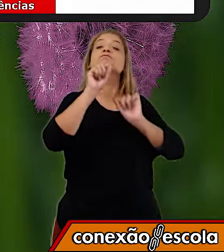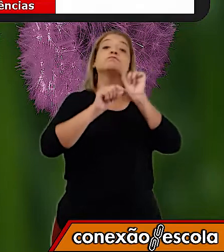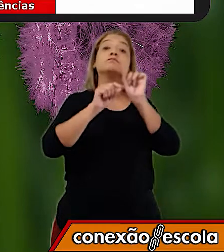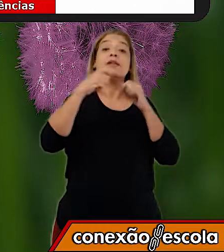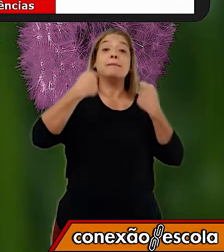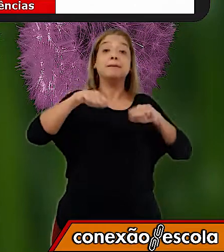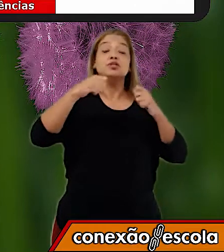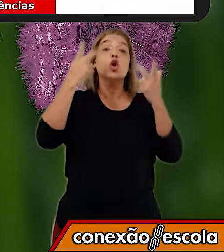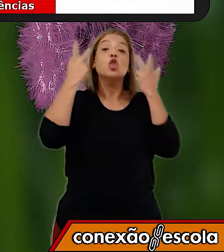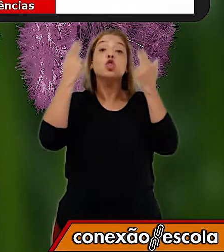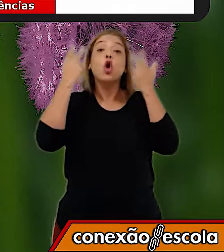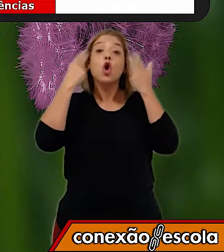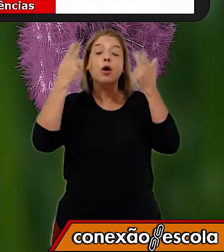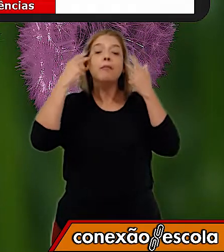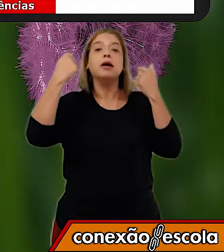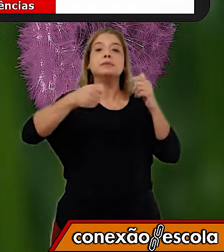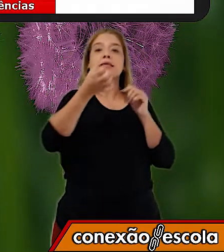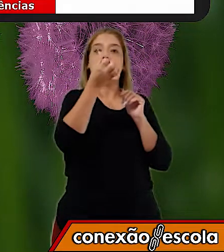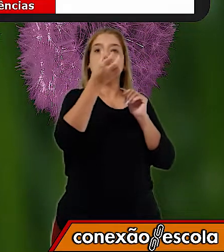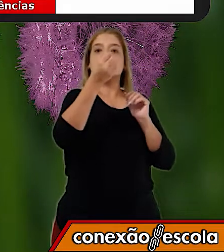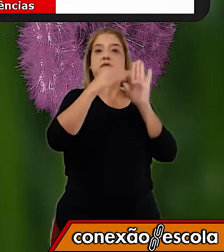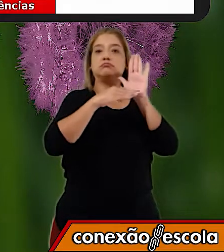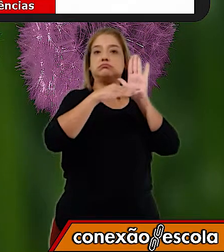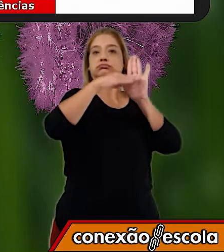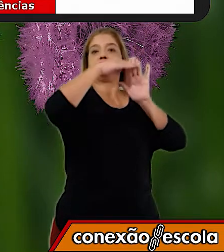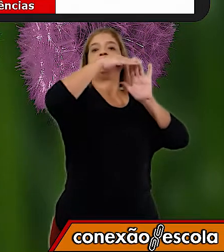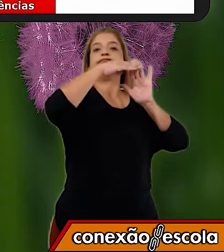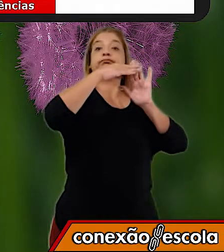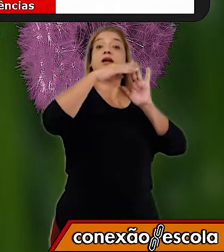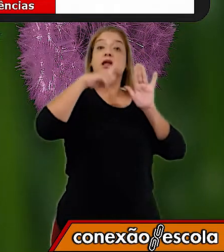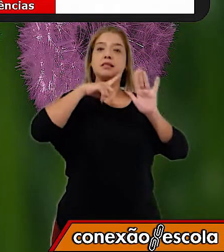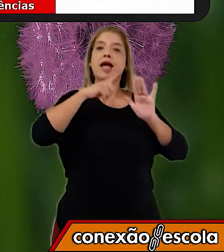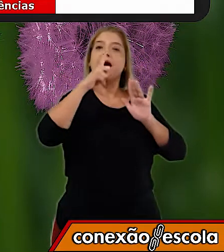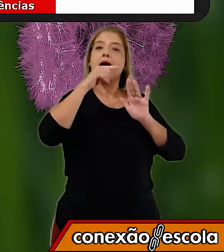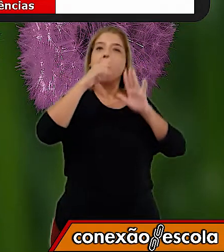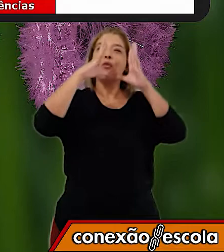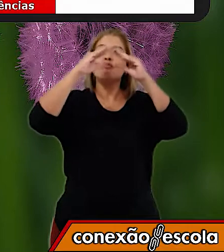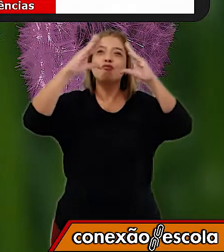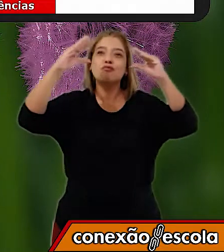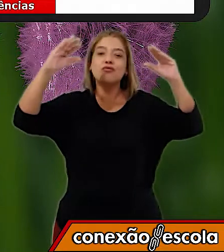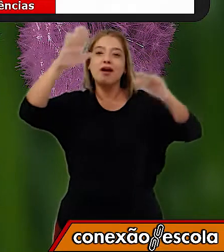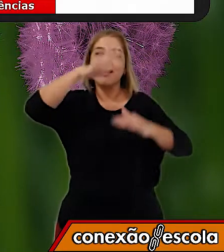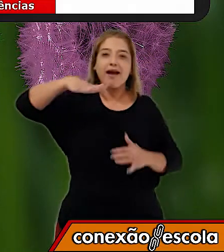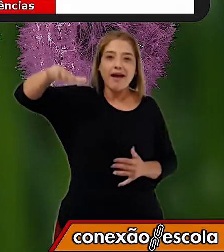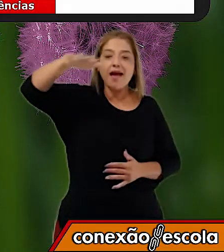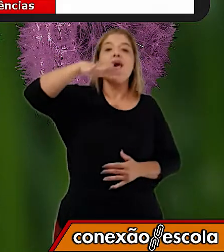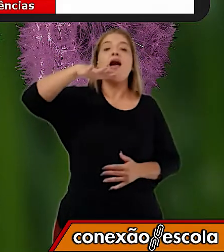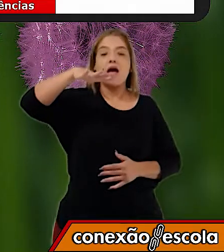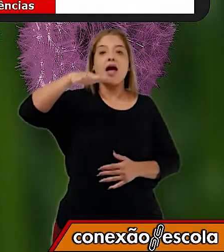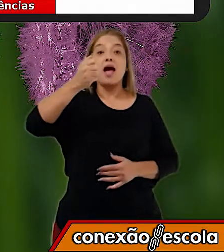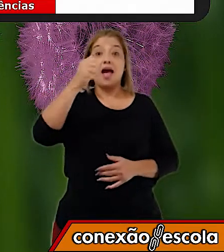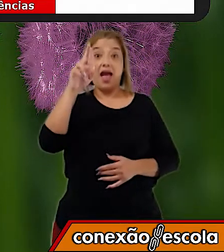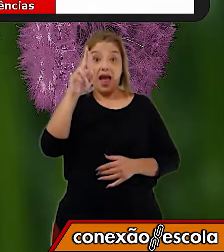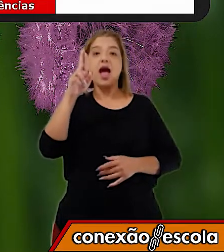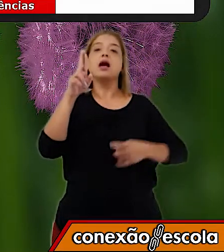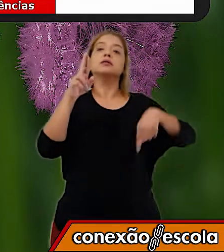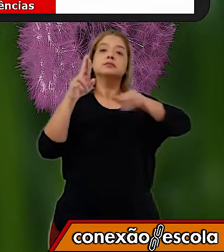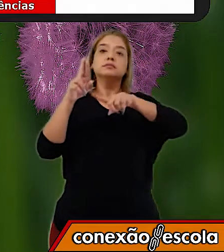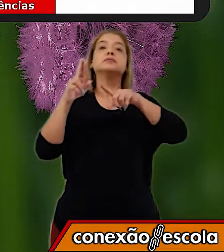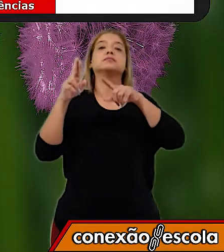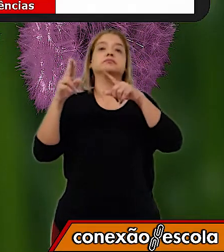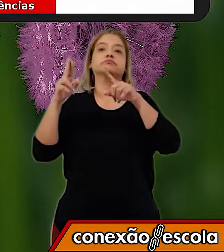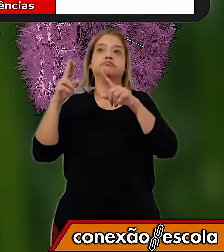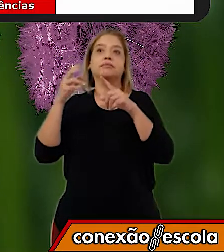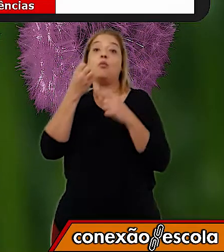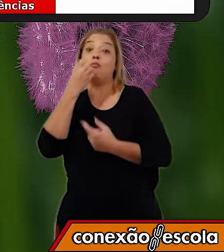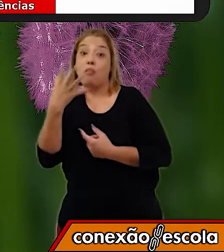uma umidade acima dos 60%. Quando vemos uma notícia assim, significa que temos que tomar muita água